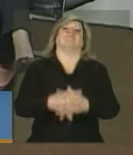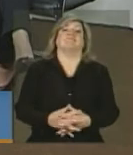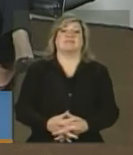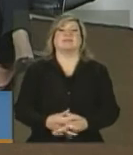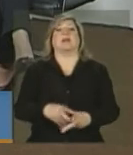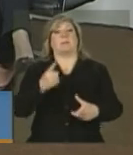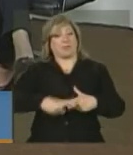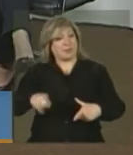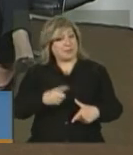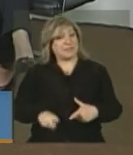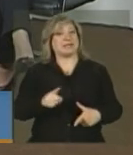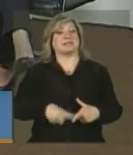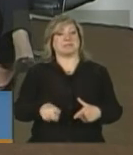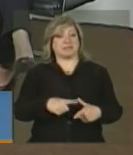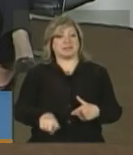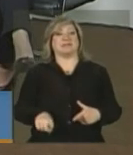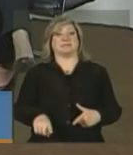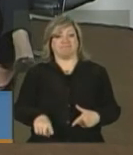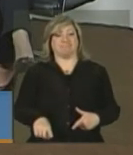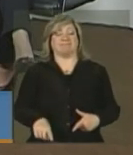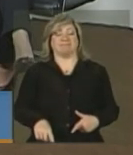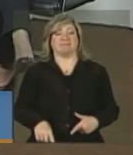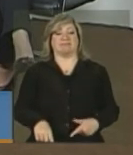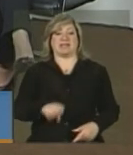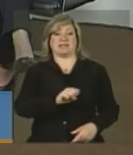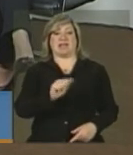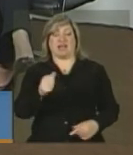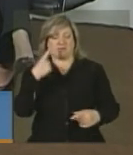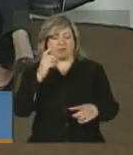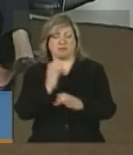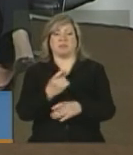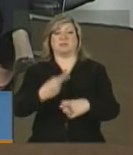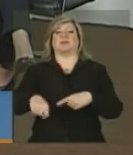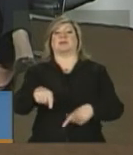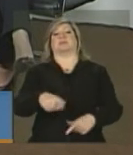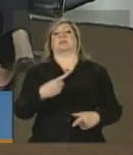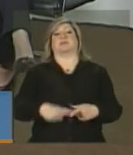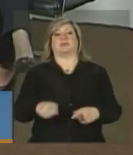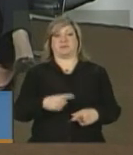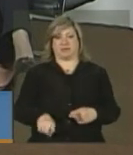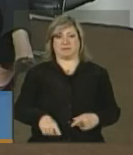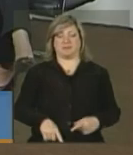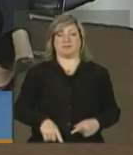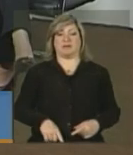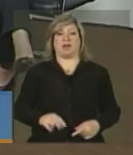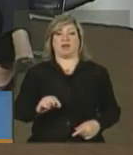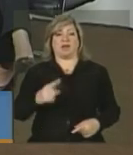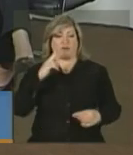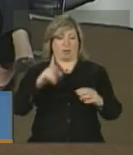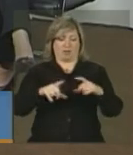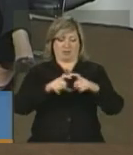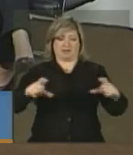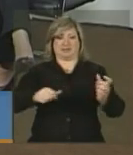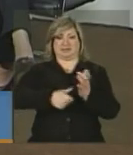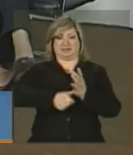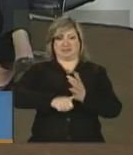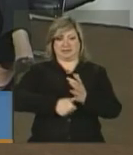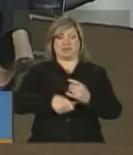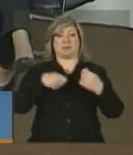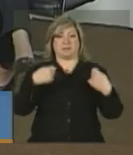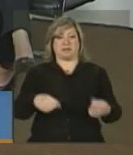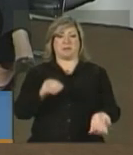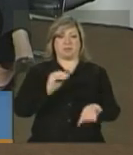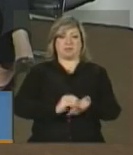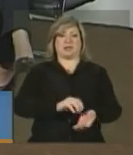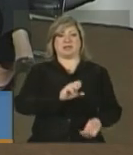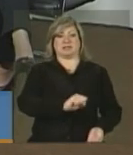lá na hora de vincular no SAA. Se fosse SSP barra MG, como vem na carteira de identidade, tem que colocar